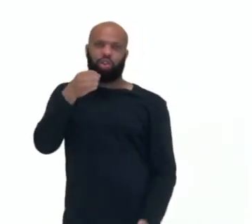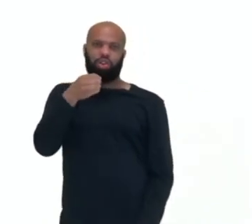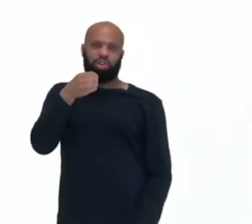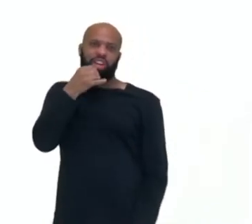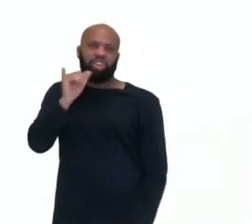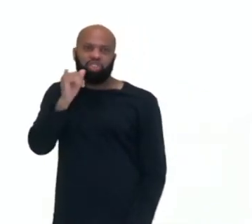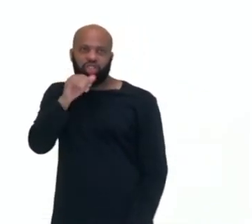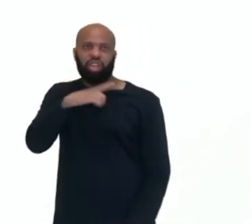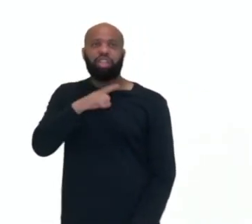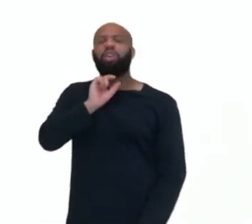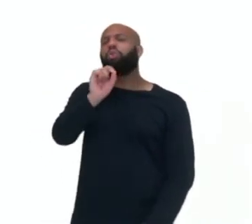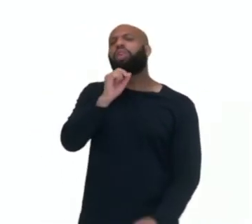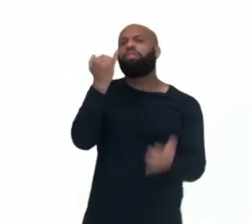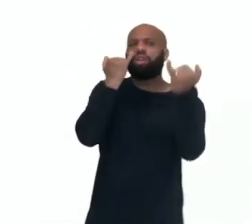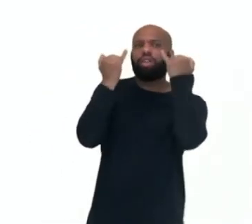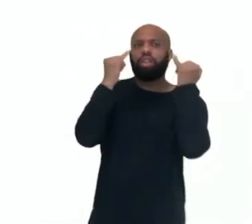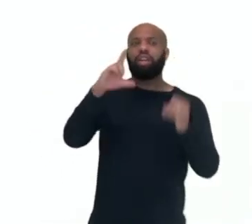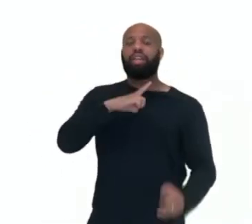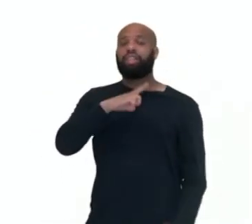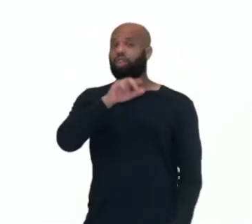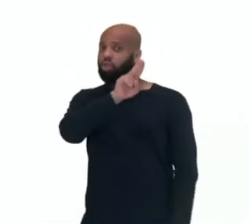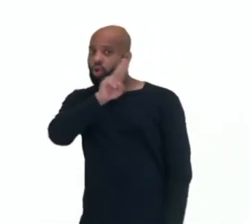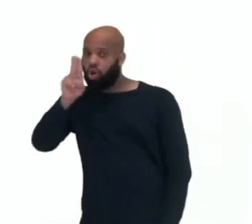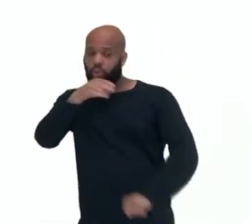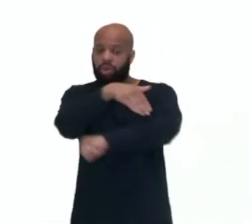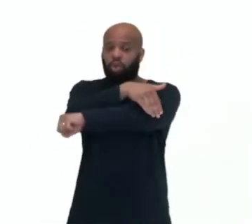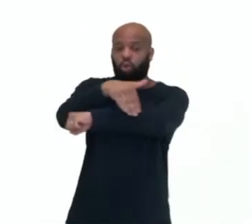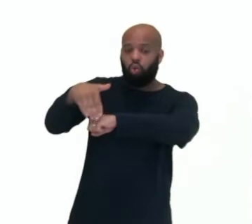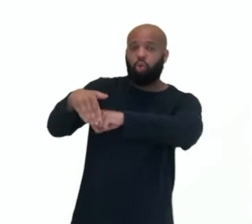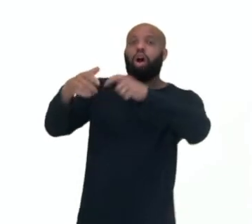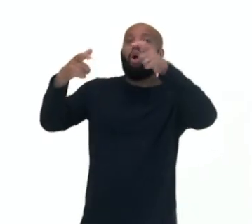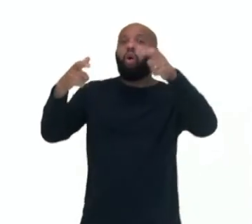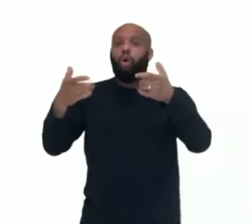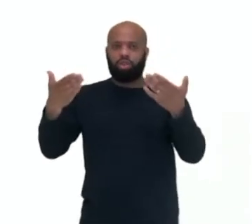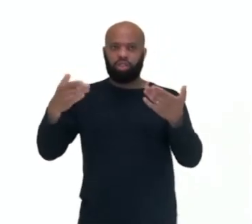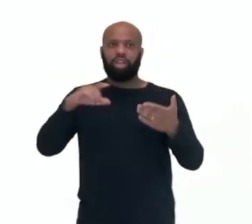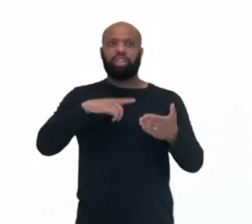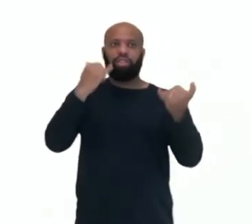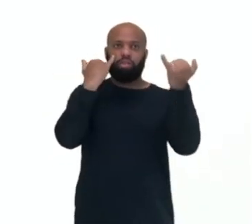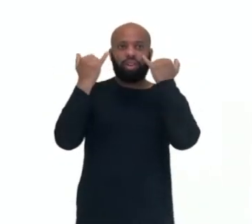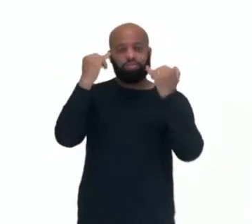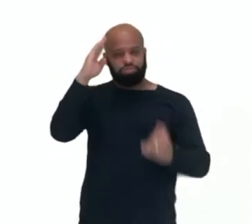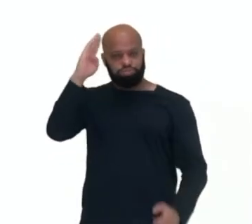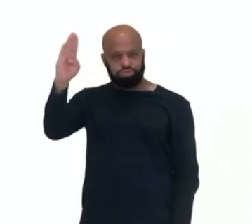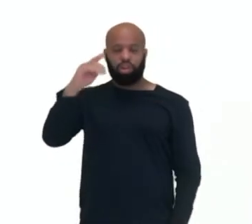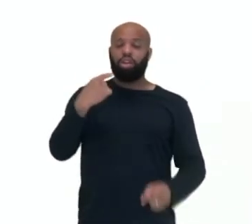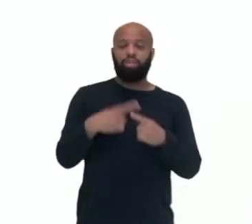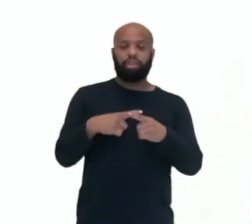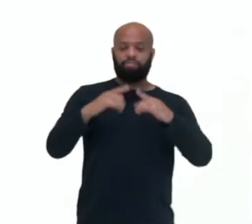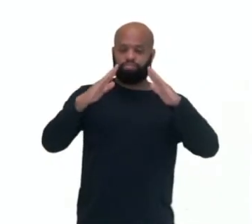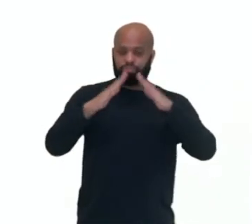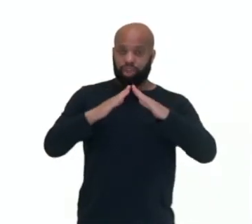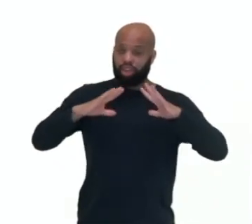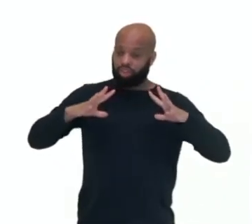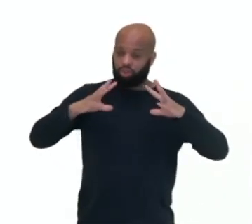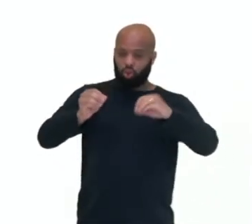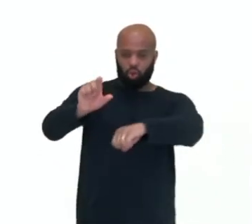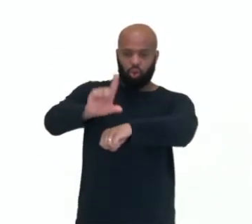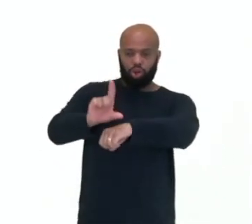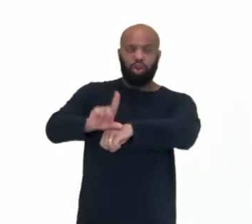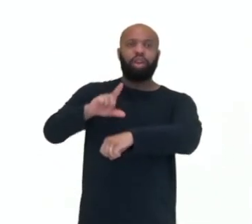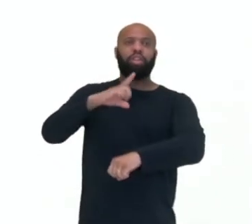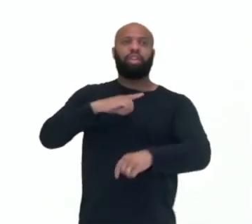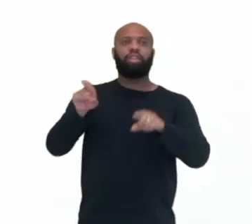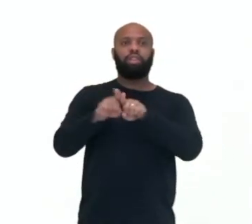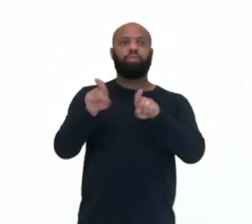o nome, o endereço, dados principais. Toda casa, todo comércio tem a